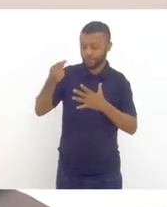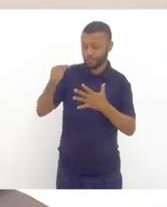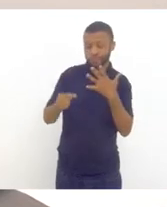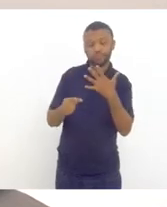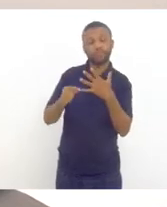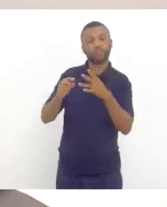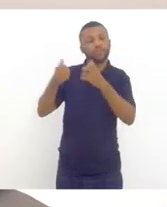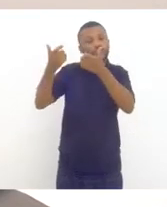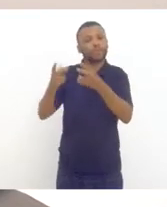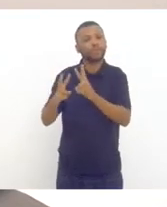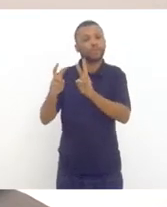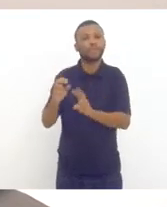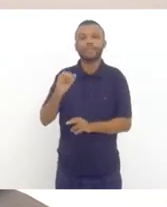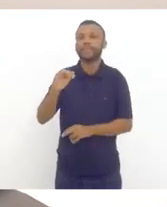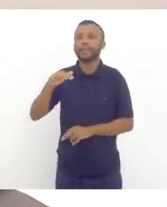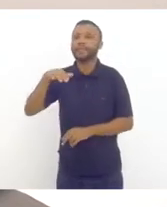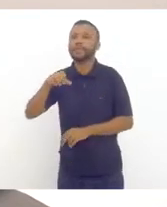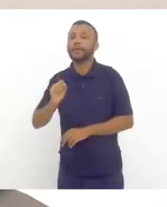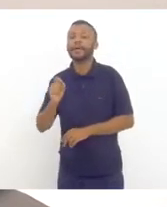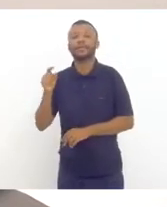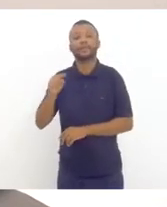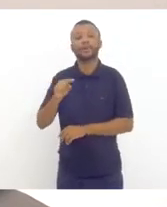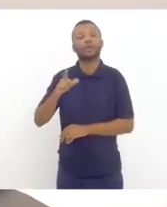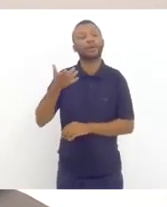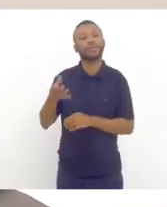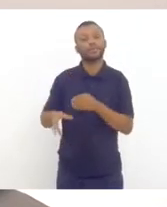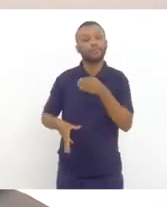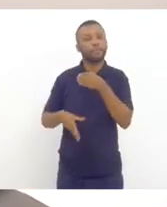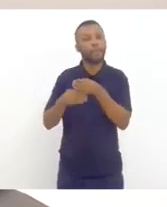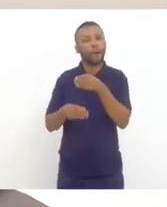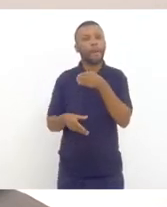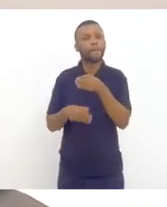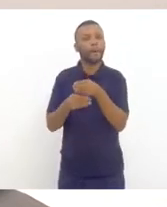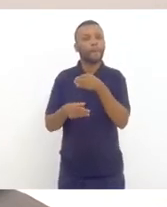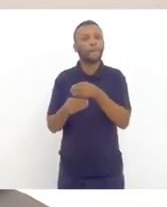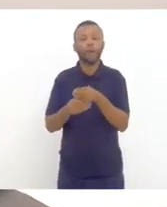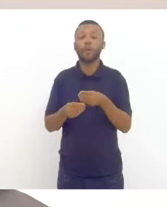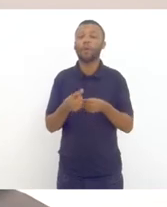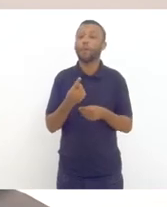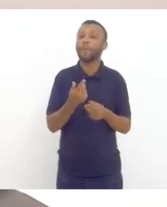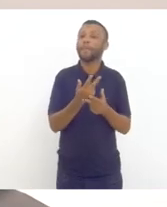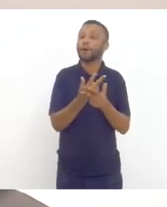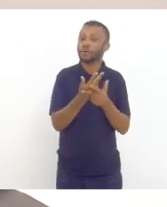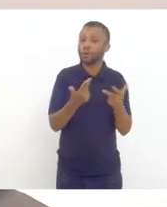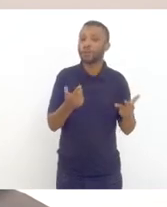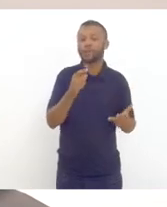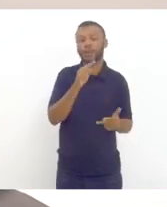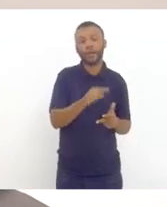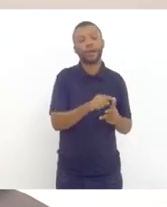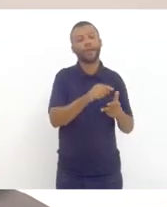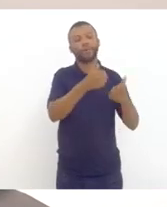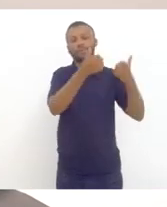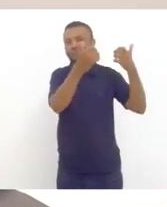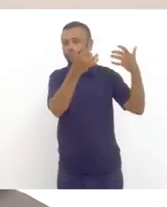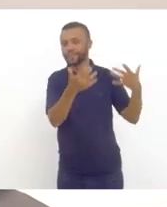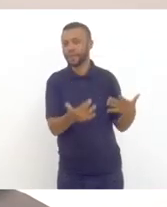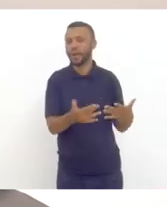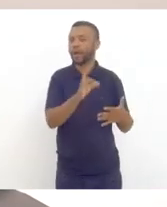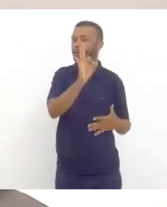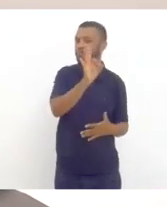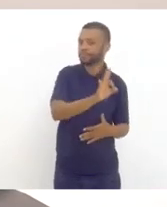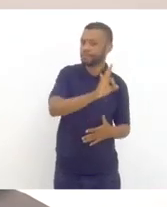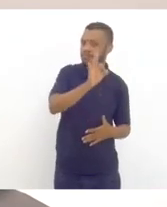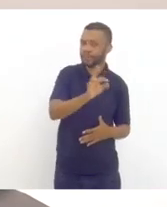estou querendo dizer, e reitero, é que uma coisa é definir os indicadores que vão balizar o índice de